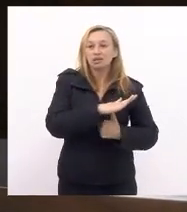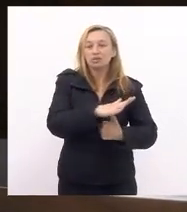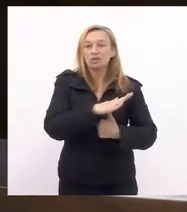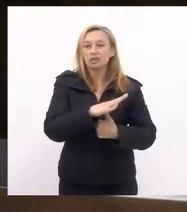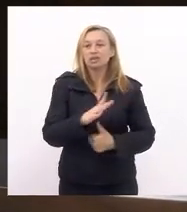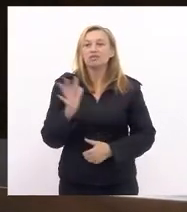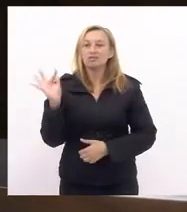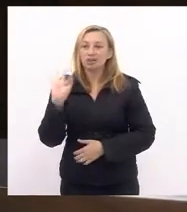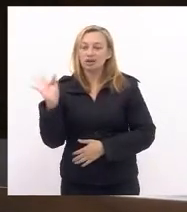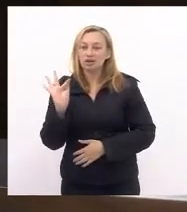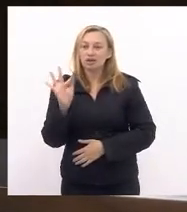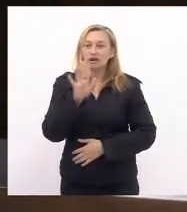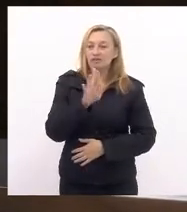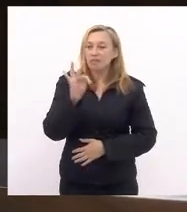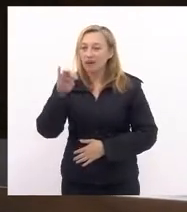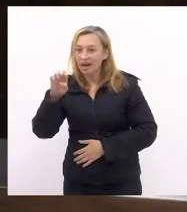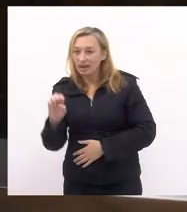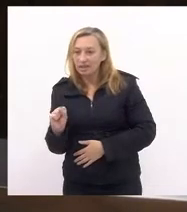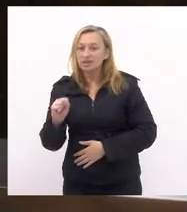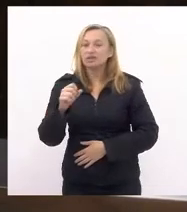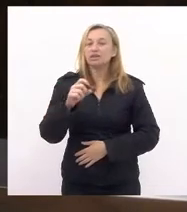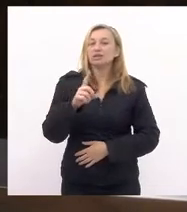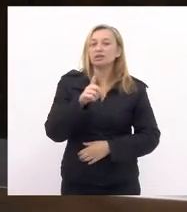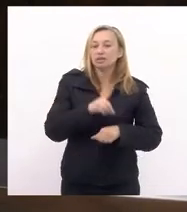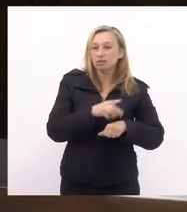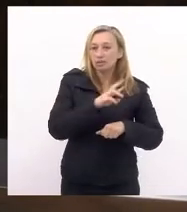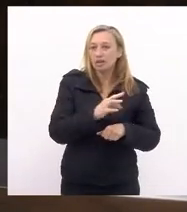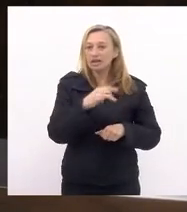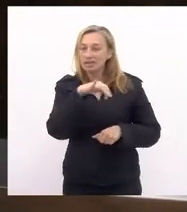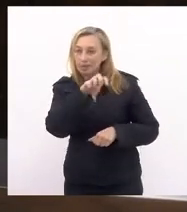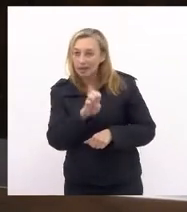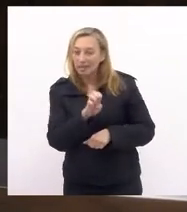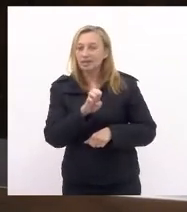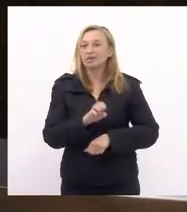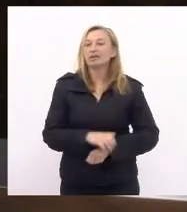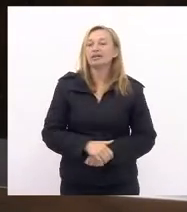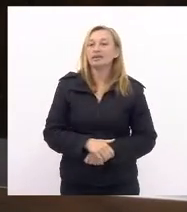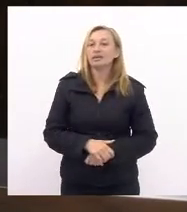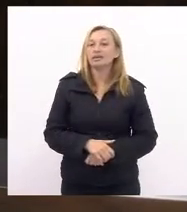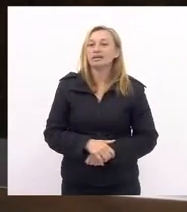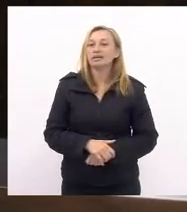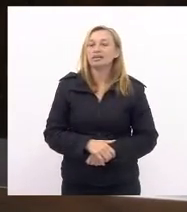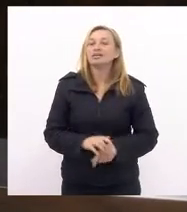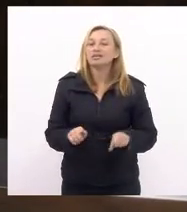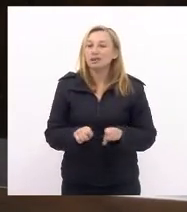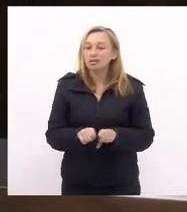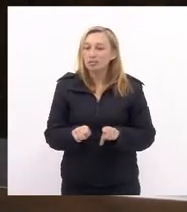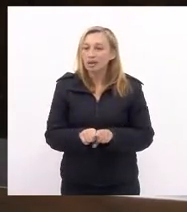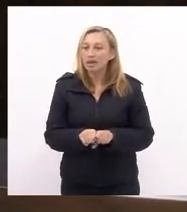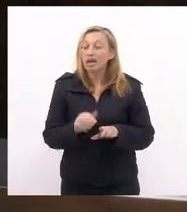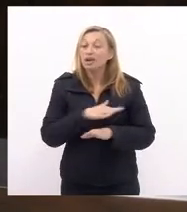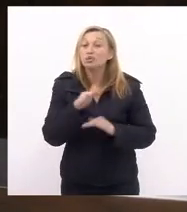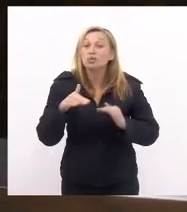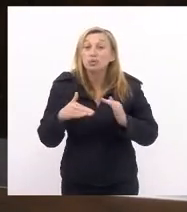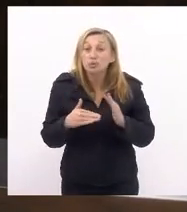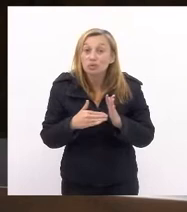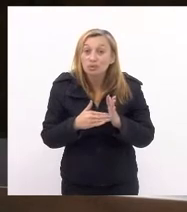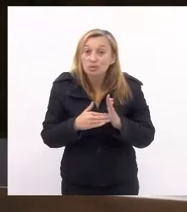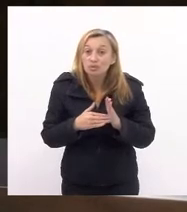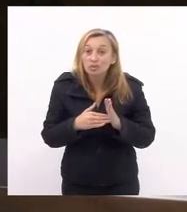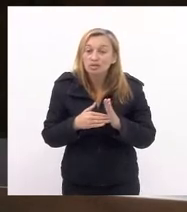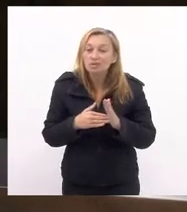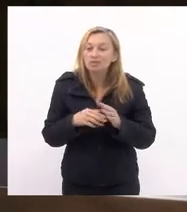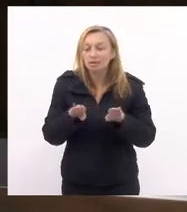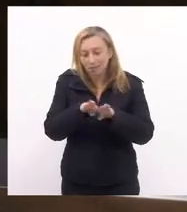Faculdade Febraica, doutora Elizabeth Ferraz, estendo cumprimento a todos